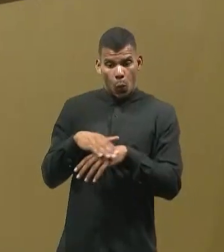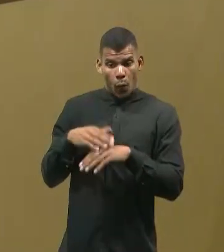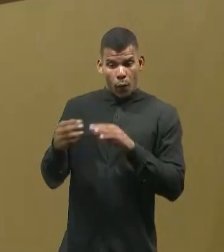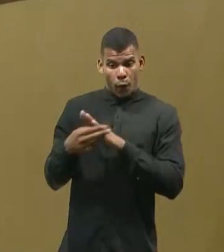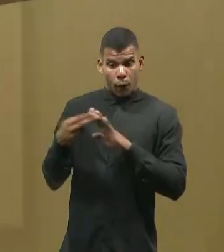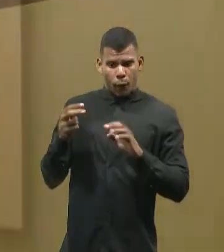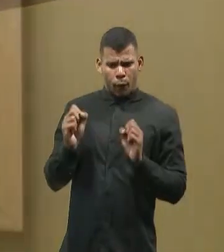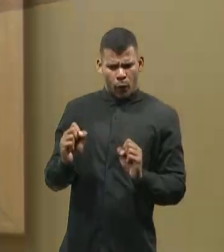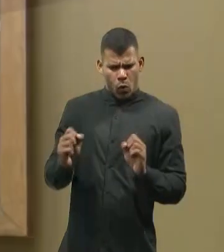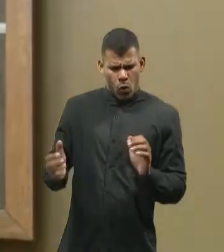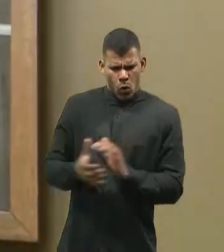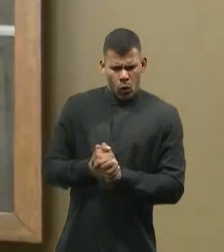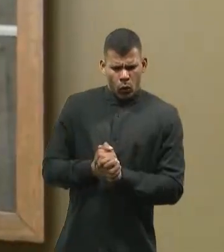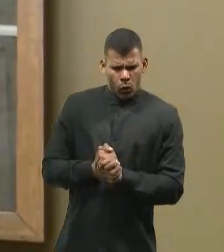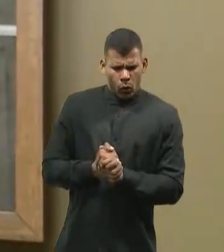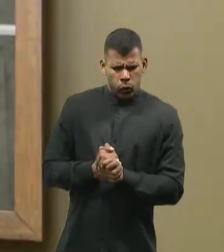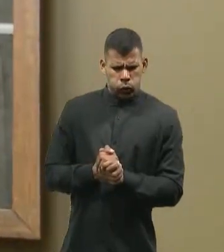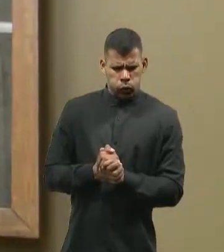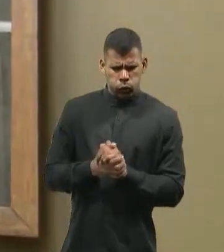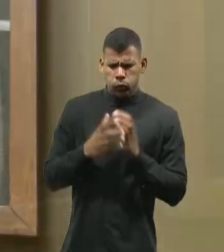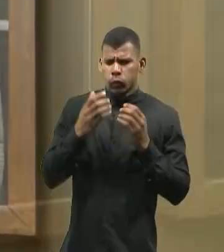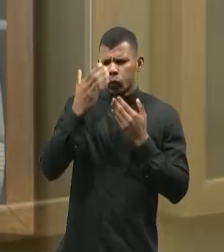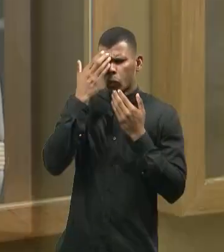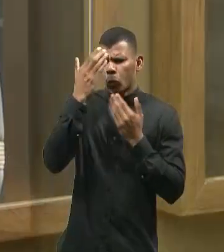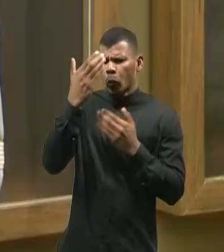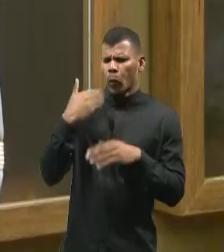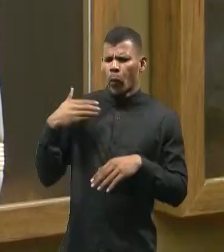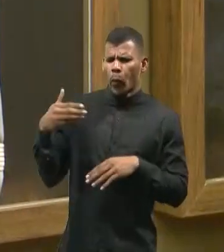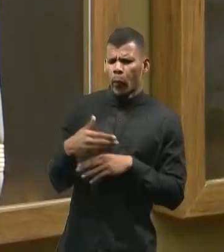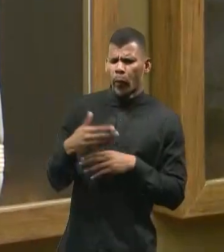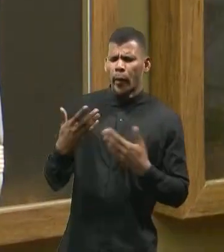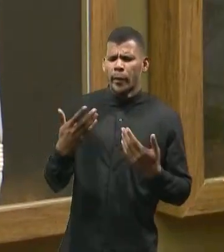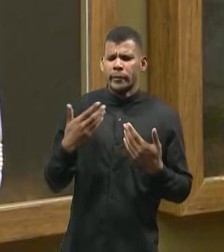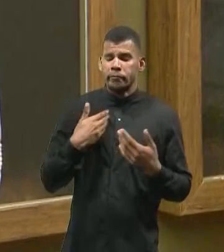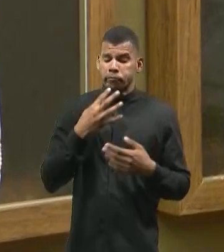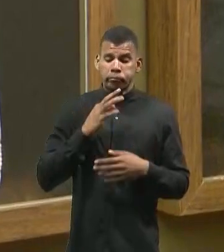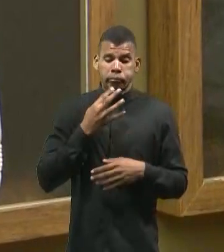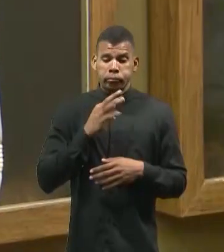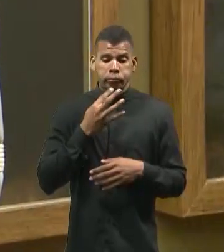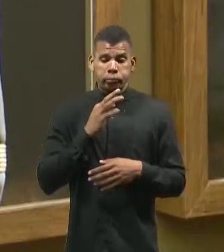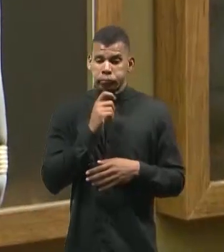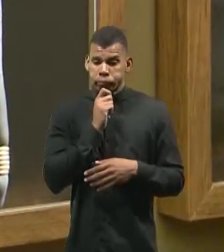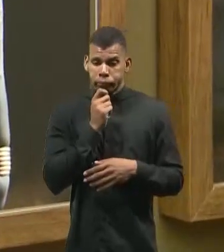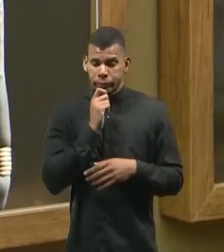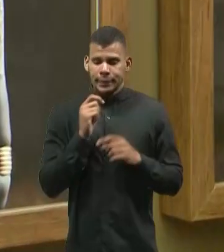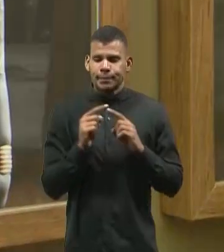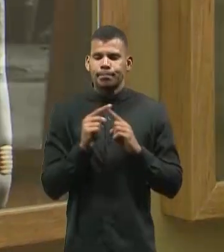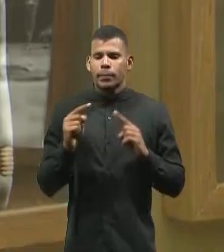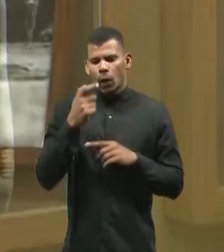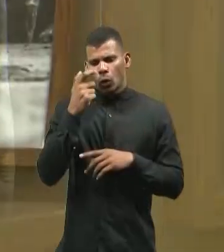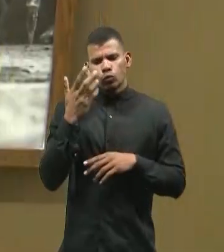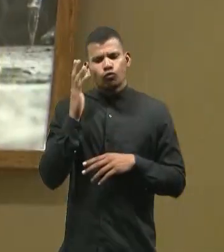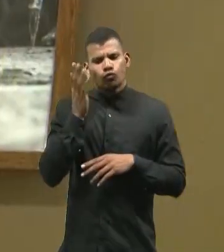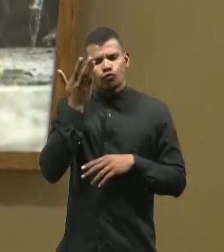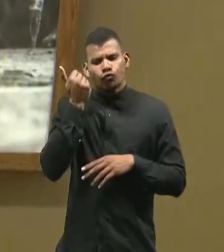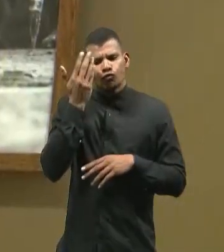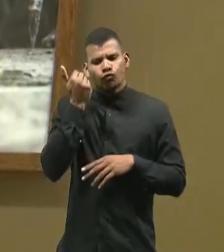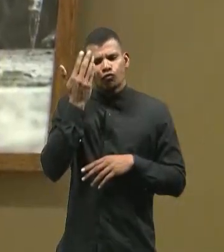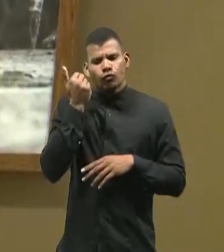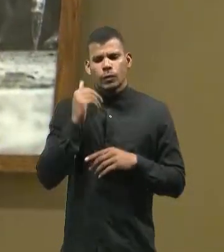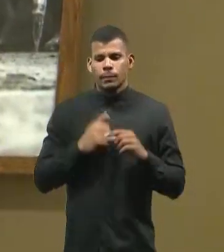obrigado por ter recebido a gente. Deixa eu conhecer aqui Daniel Taveira, que eu não conhecia. Mas eu já sei